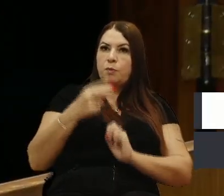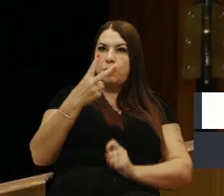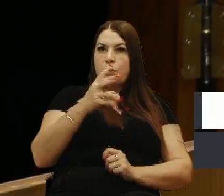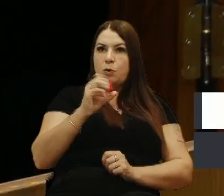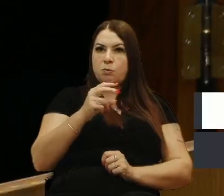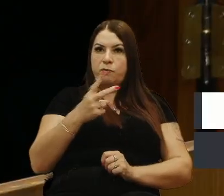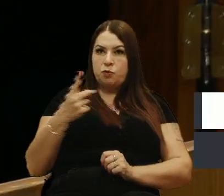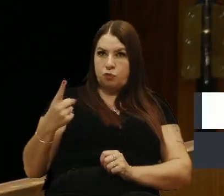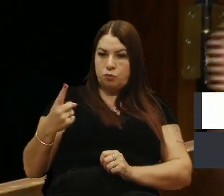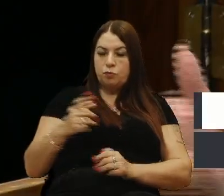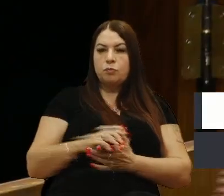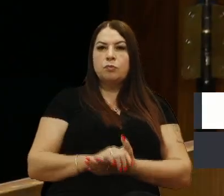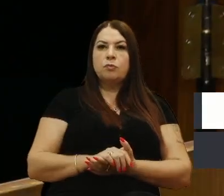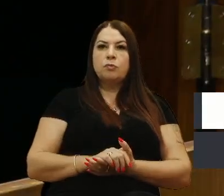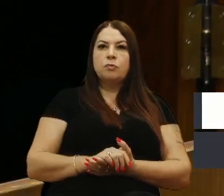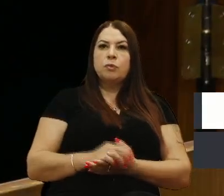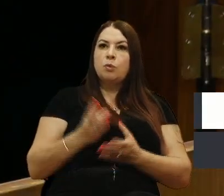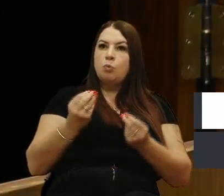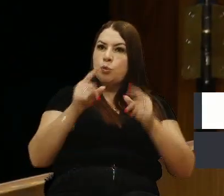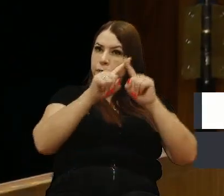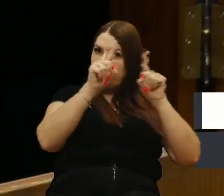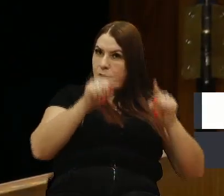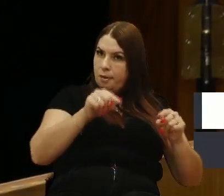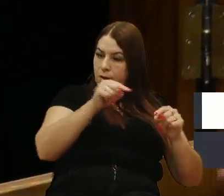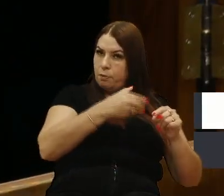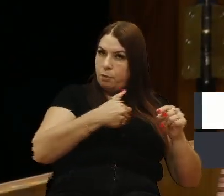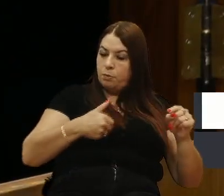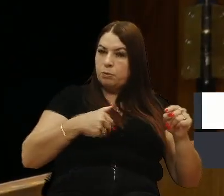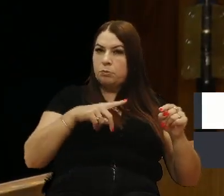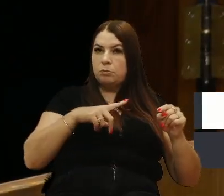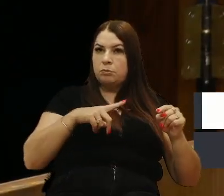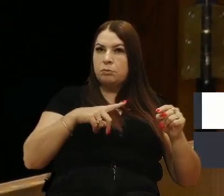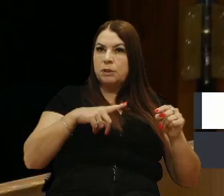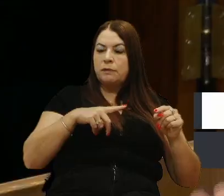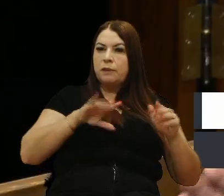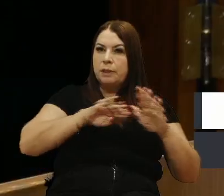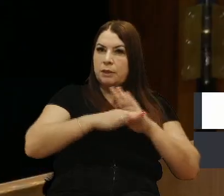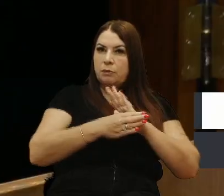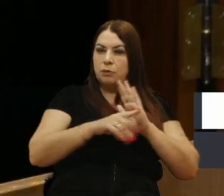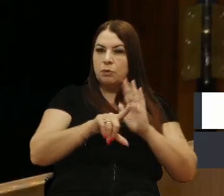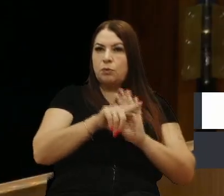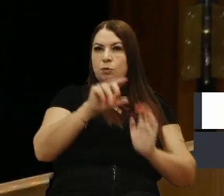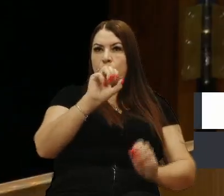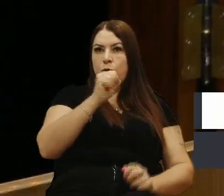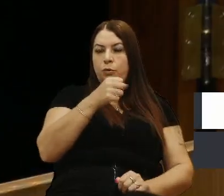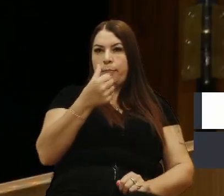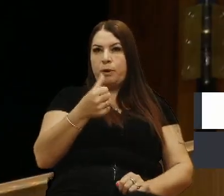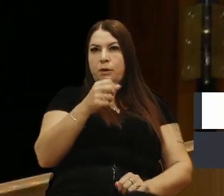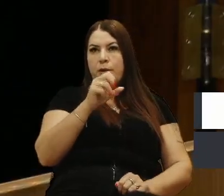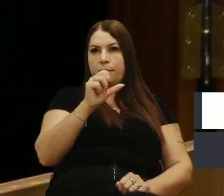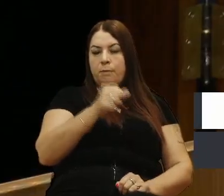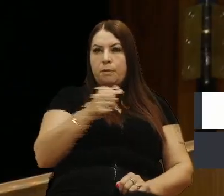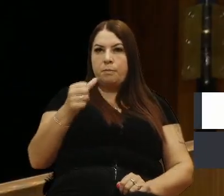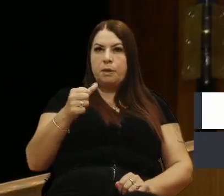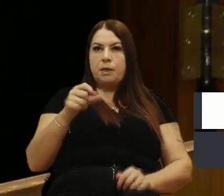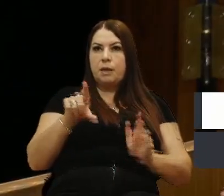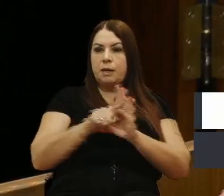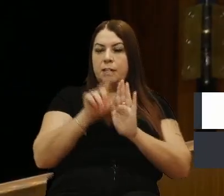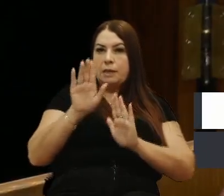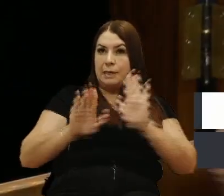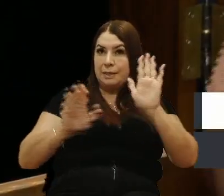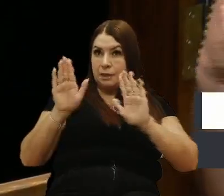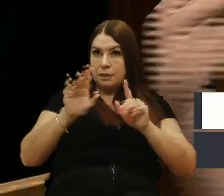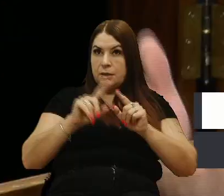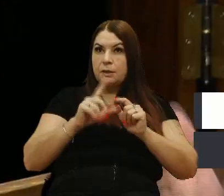2021. Muitos servidores estavam totalmente adequados à Lei 8666, a Lei de licitações.